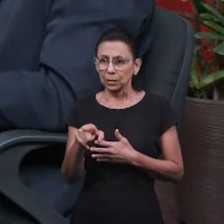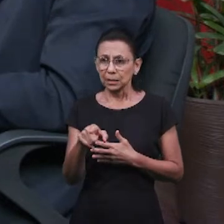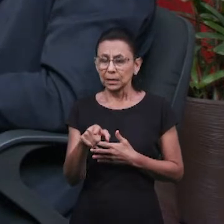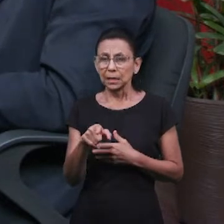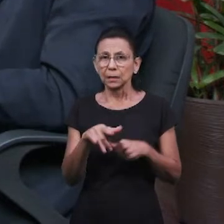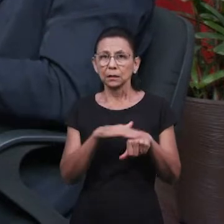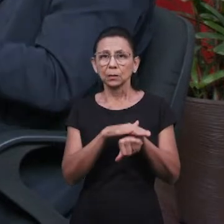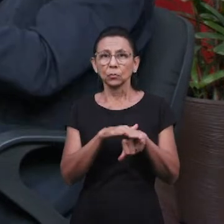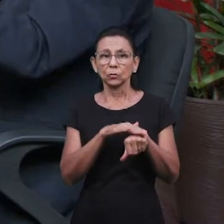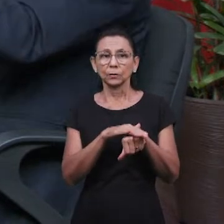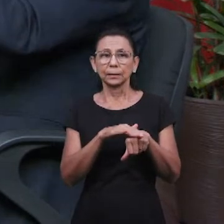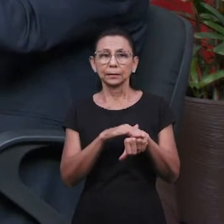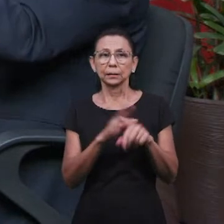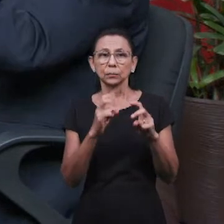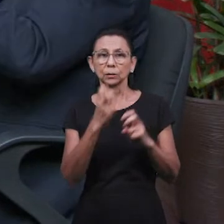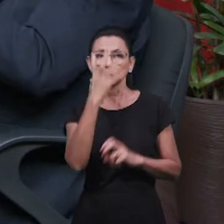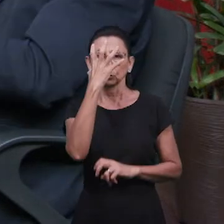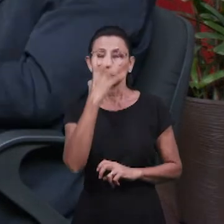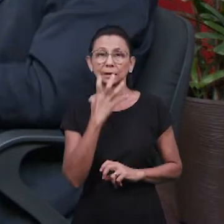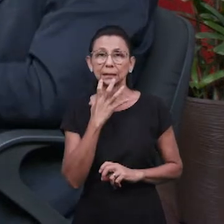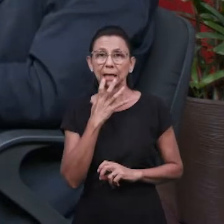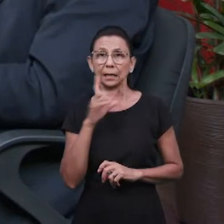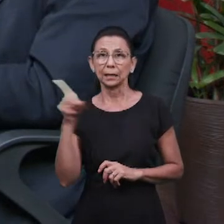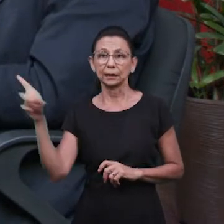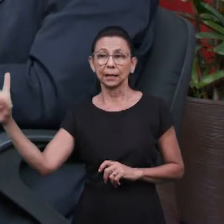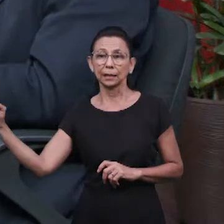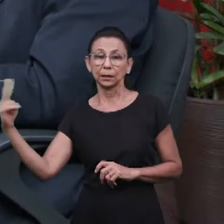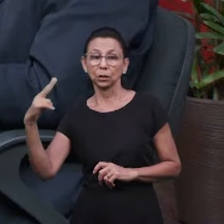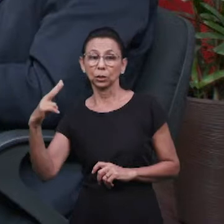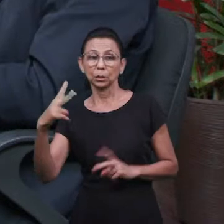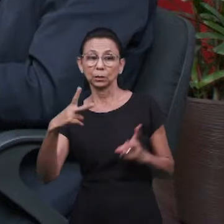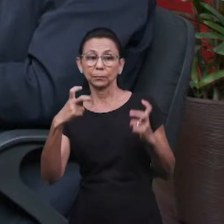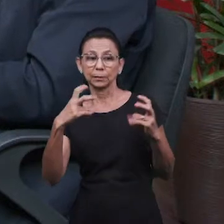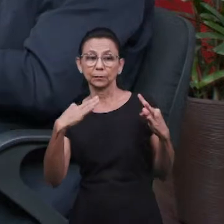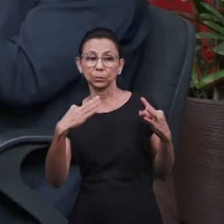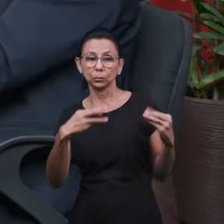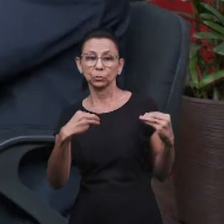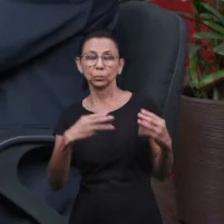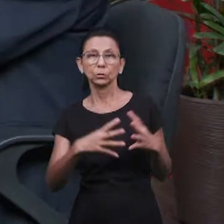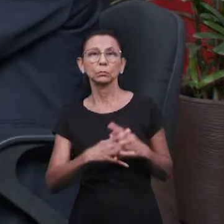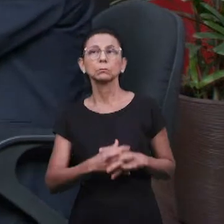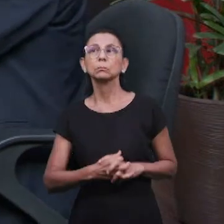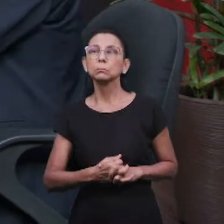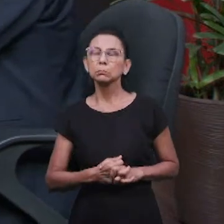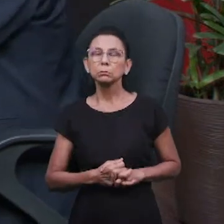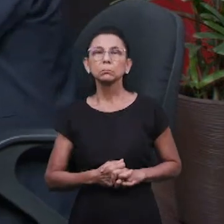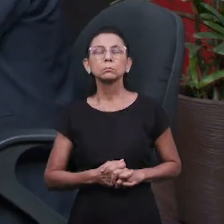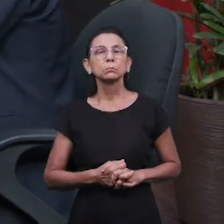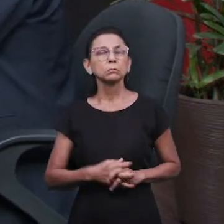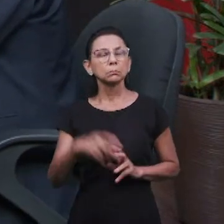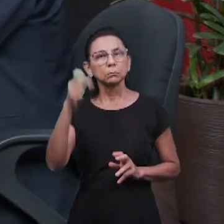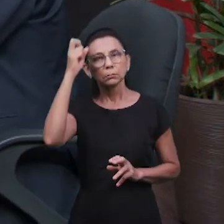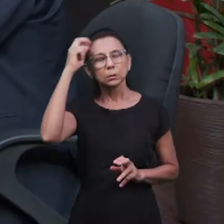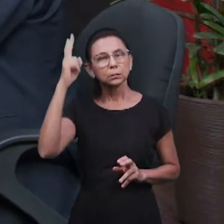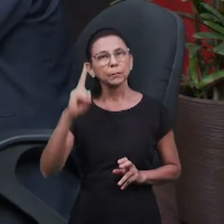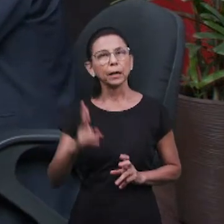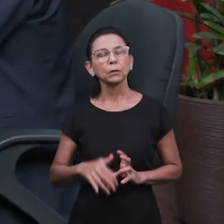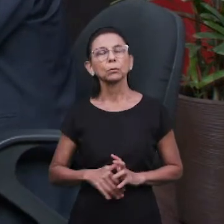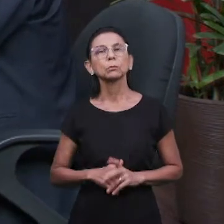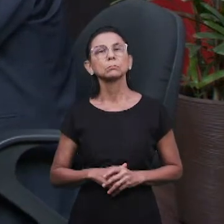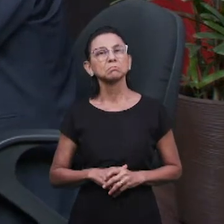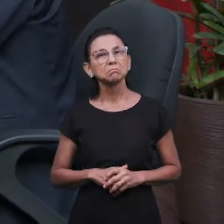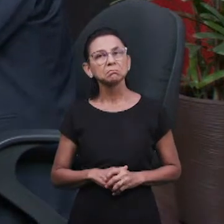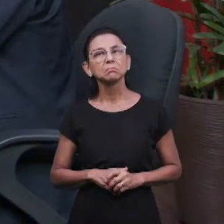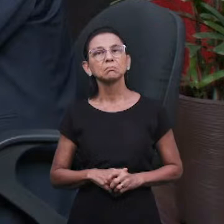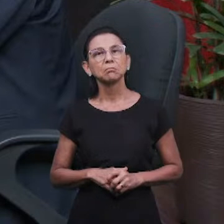assunto sério aqui, eles estão lá do outro lado com os pais deles, ele está percebendo tudo, né? Está sim. É uma percepção fora do comum. Fora do comum. É uma coisa